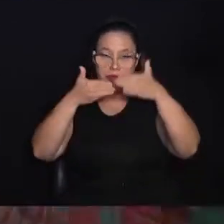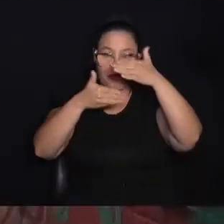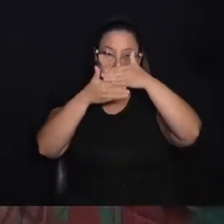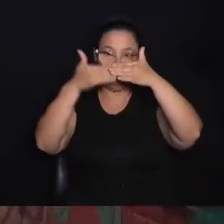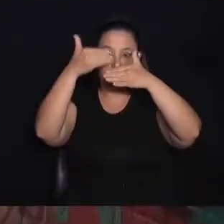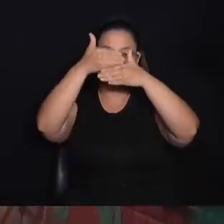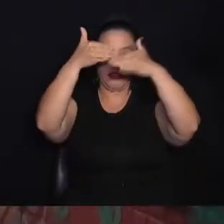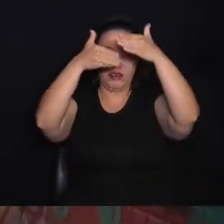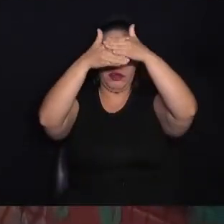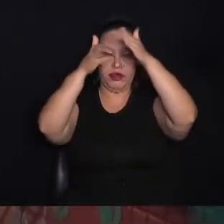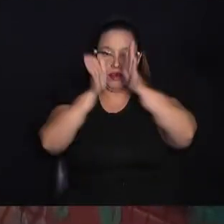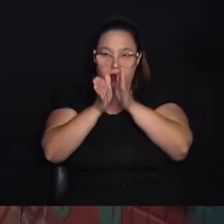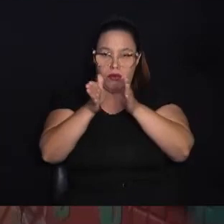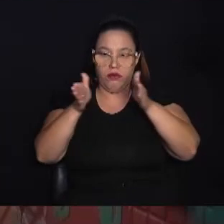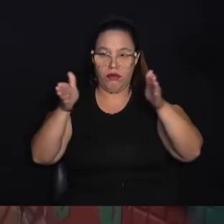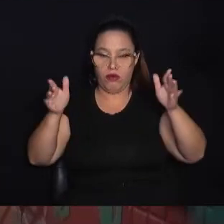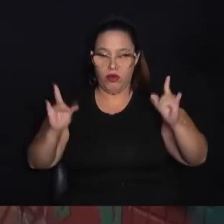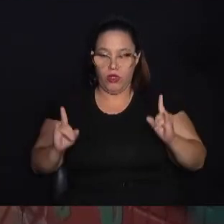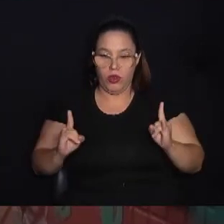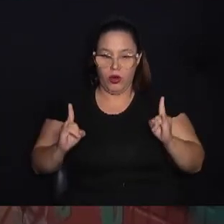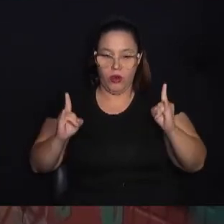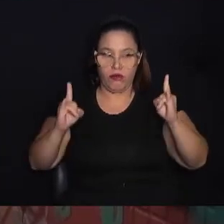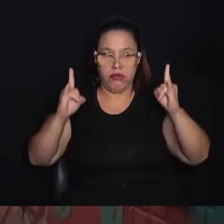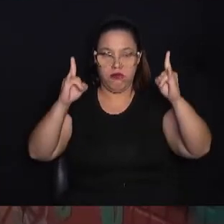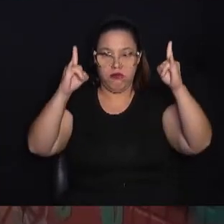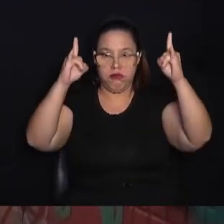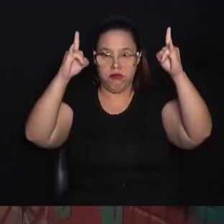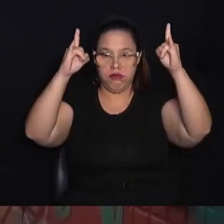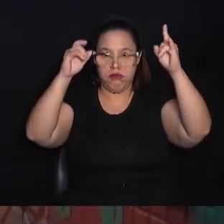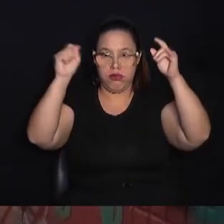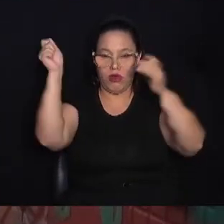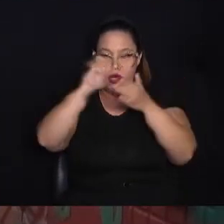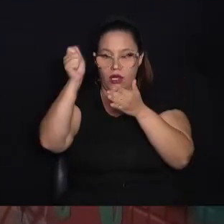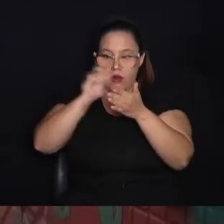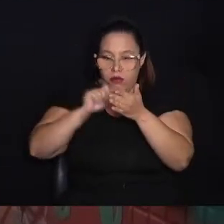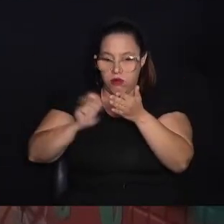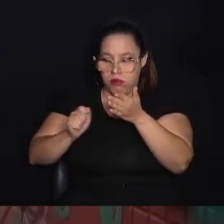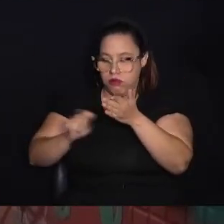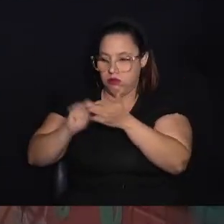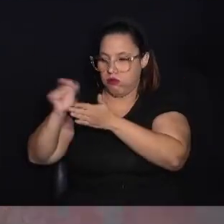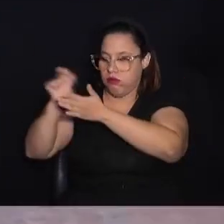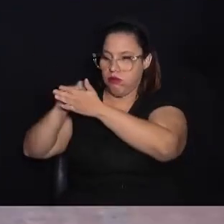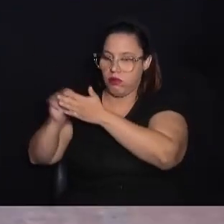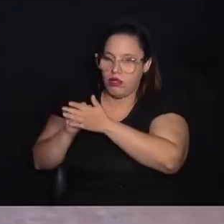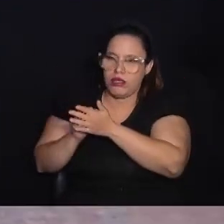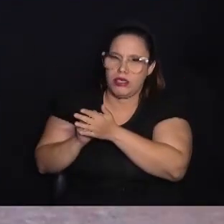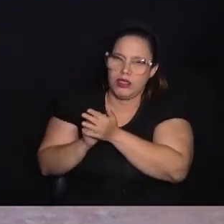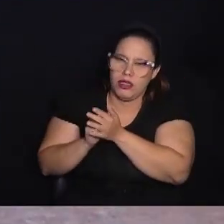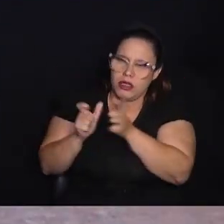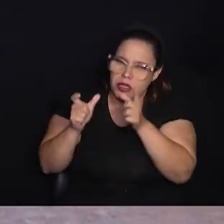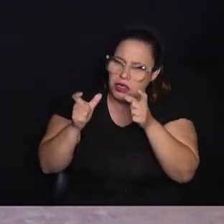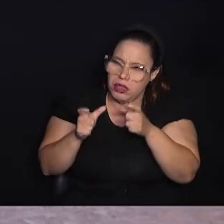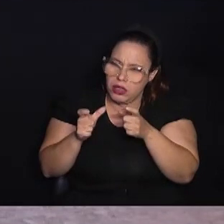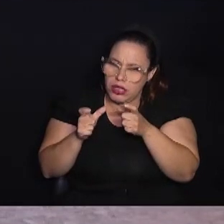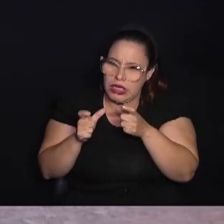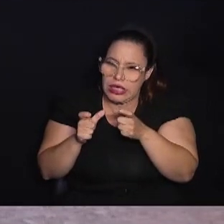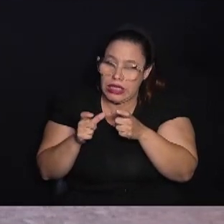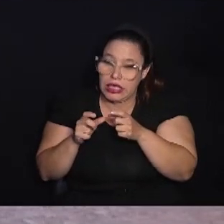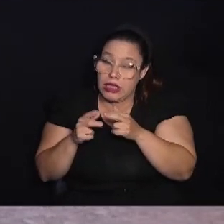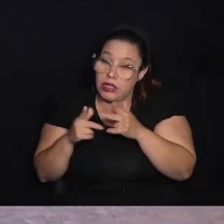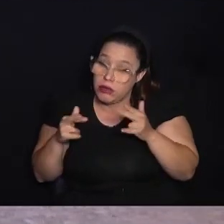do lado São prédios construídos e grafitados mas é um espaço meio